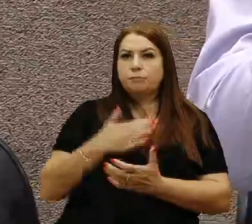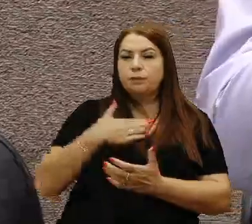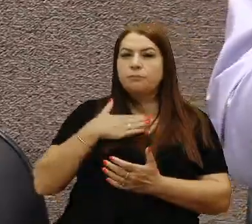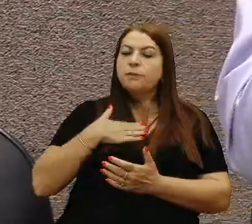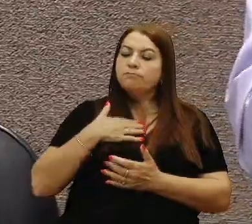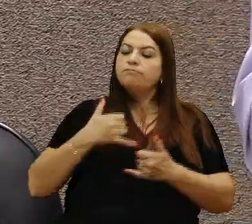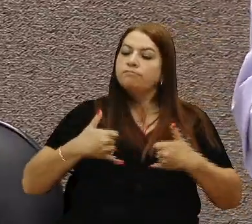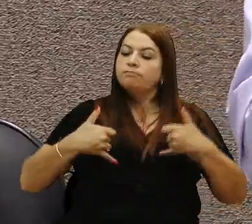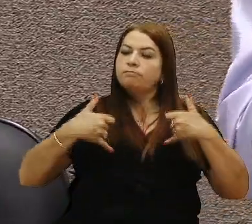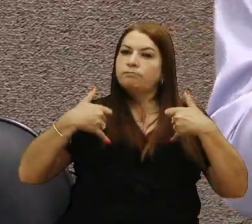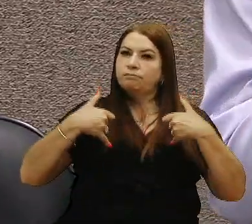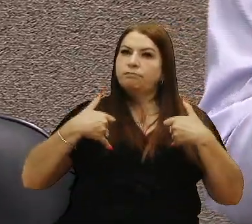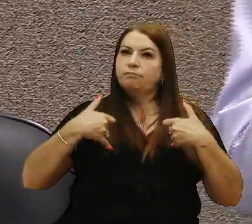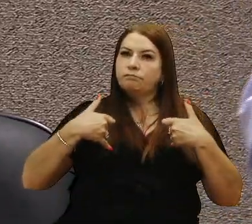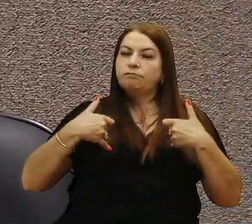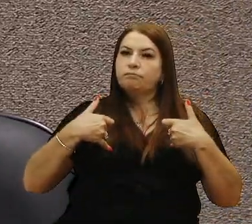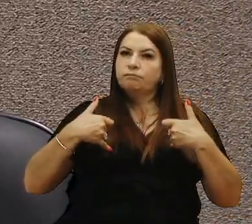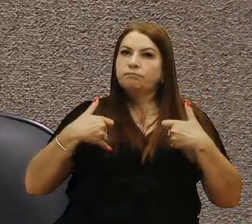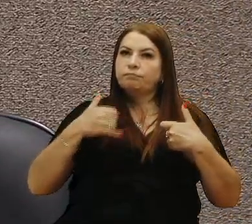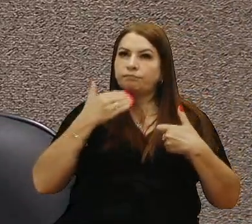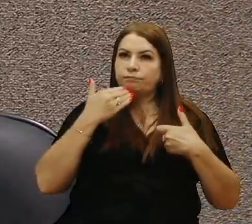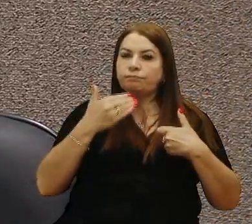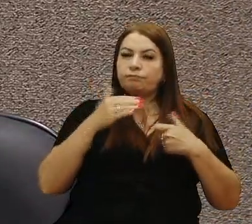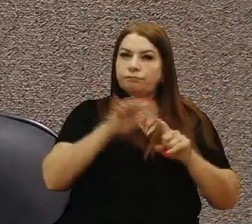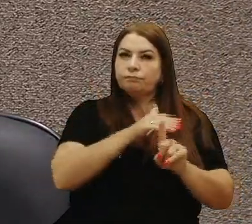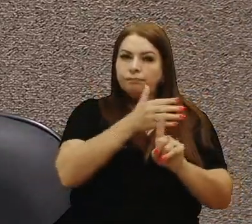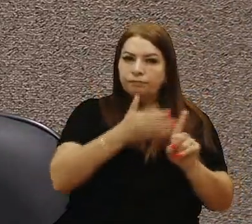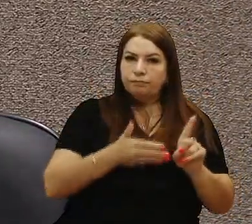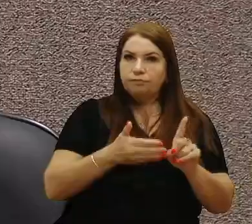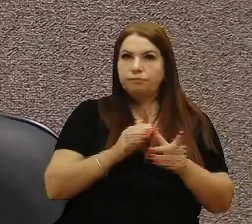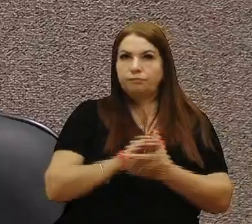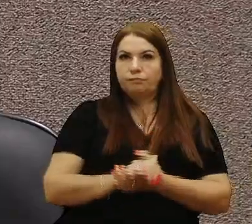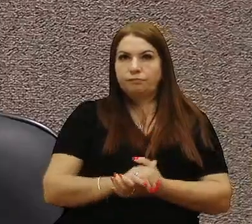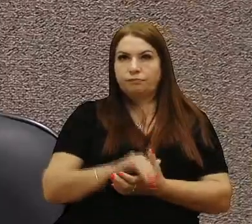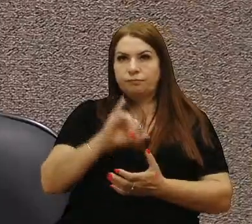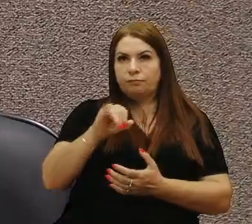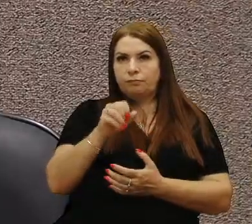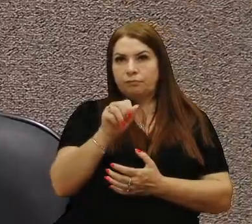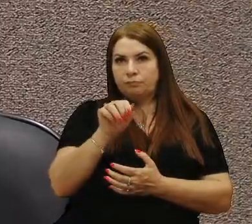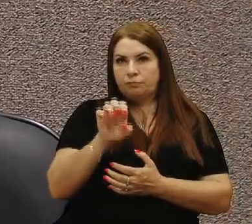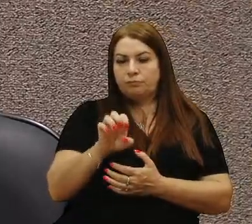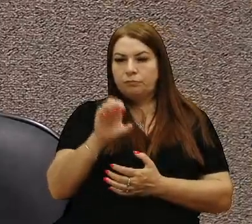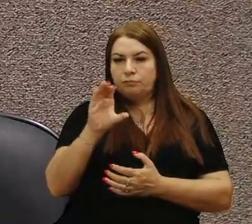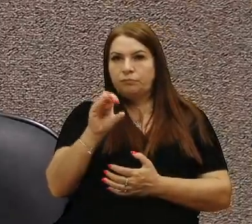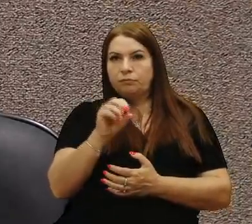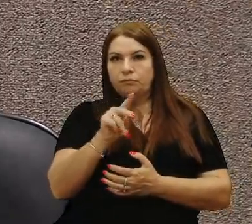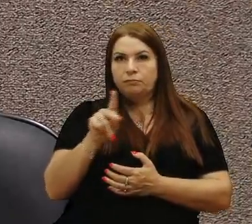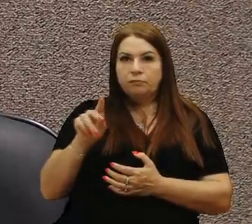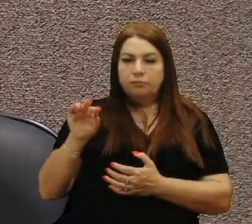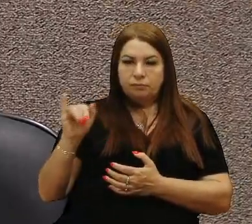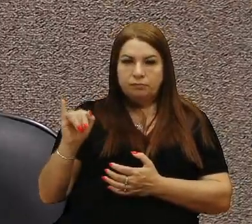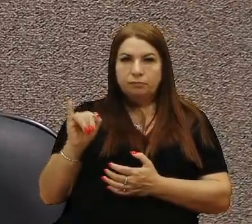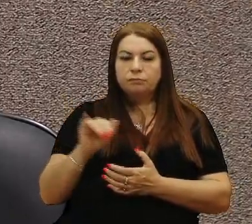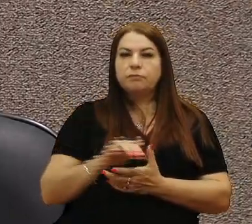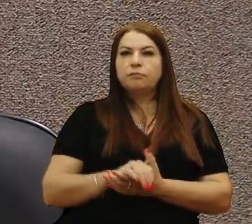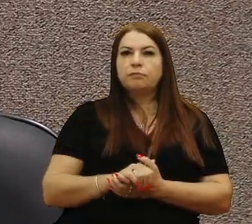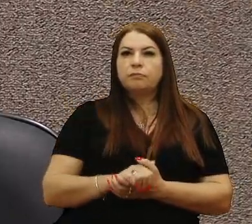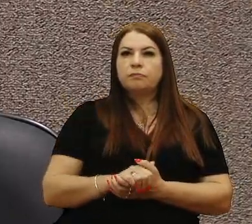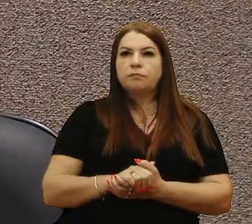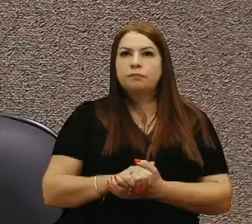Grande honra, né? Tá pedindo essa homenagem para o senhor José Benito Copete,